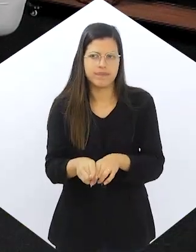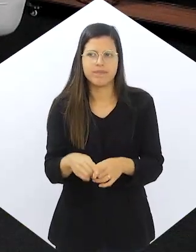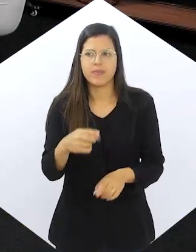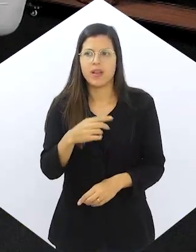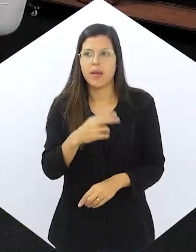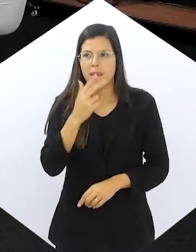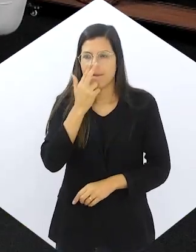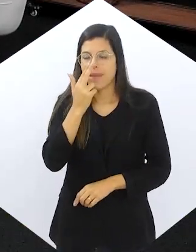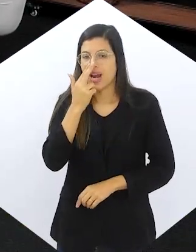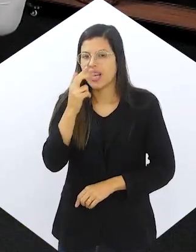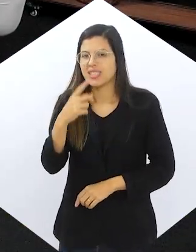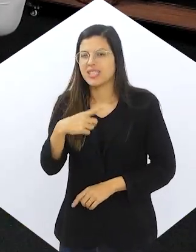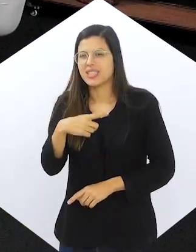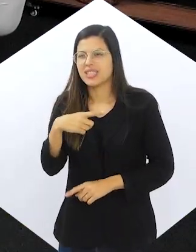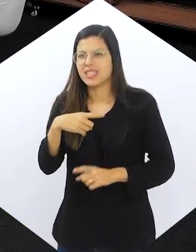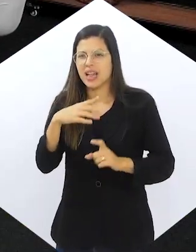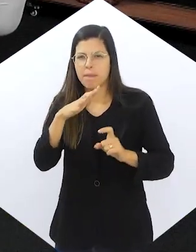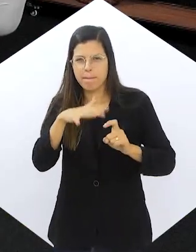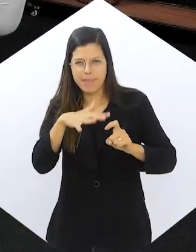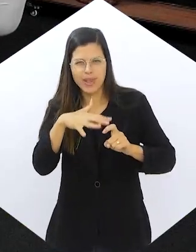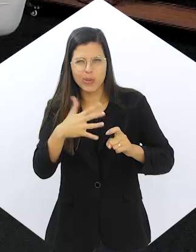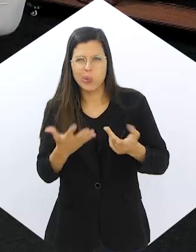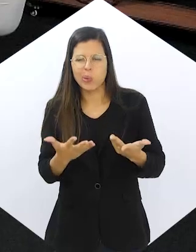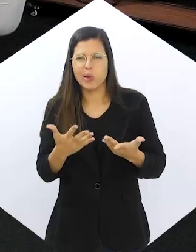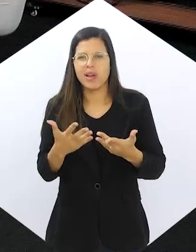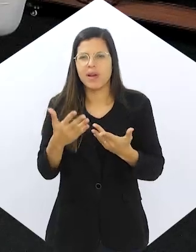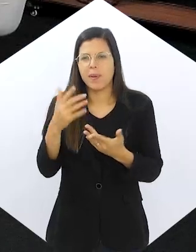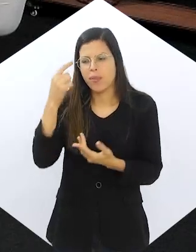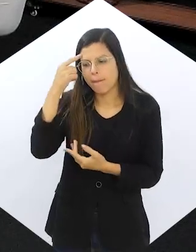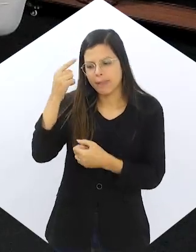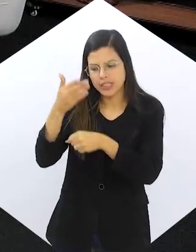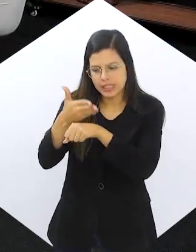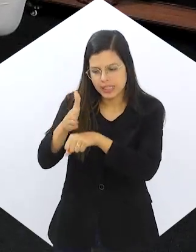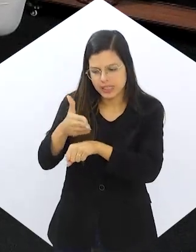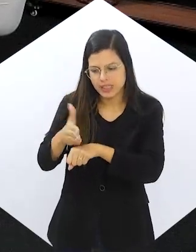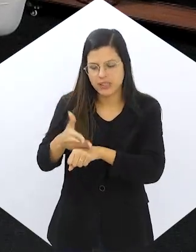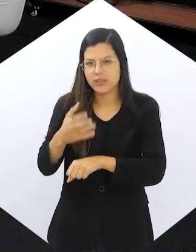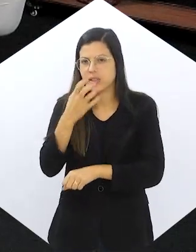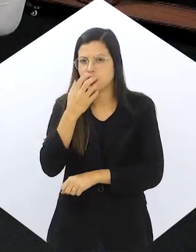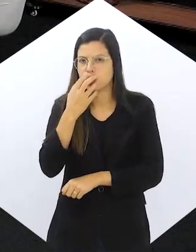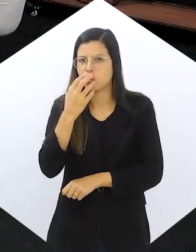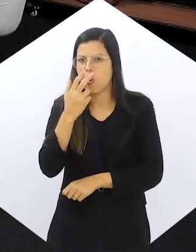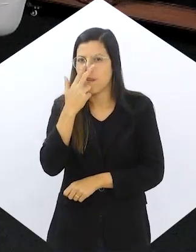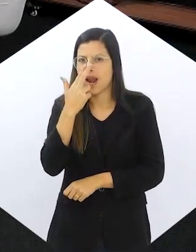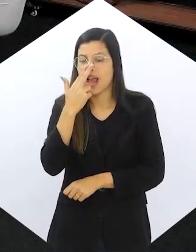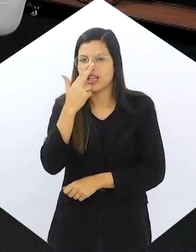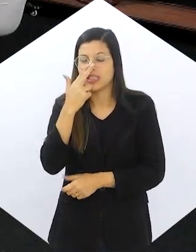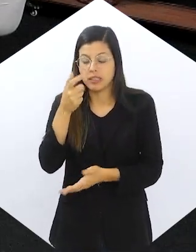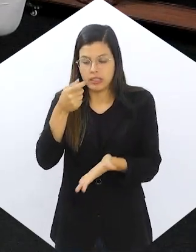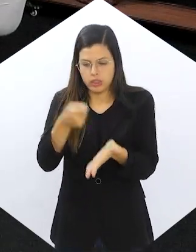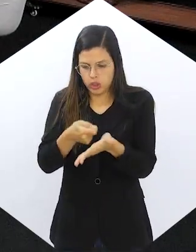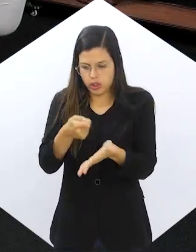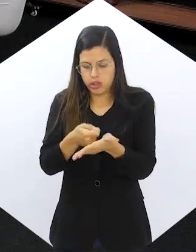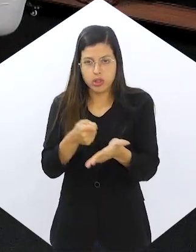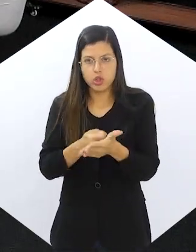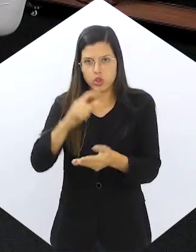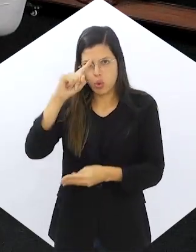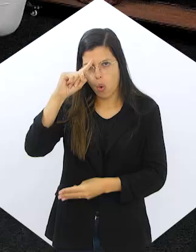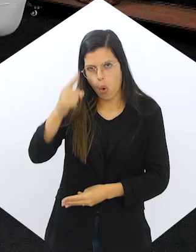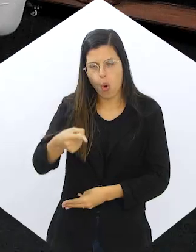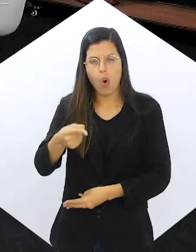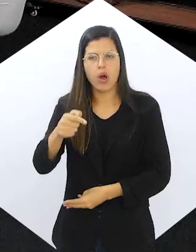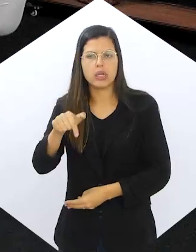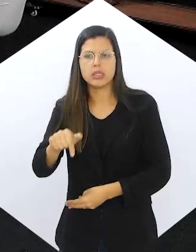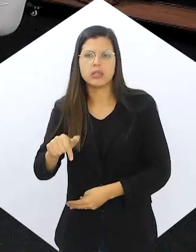cachorro, você imagina que o cachorro vai ser maltratado, né? Que você vai ser muito rígido com ele. Senta, levanta. Ordens